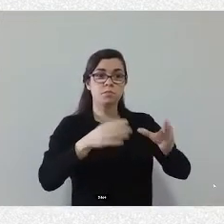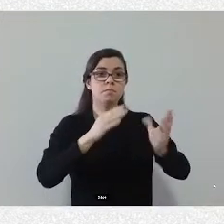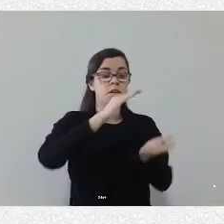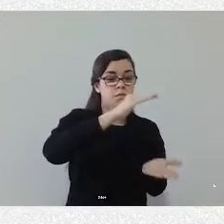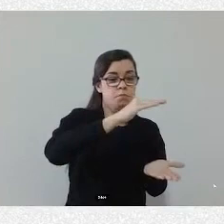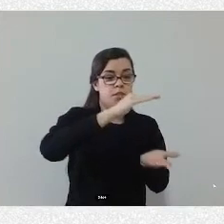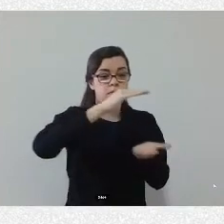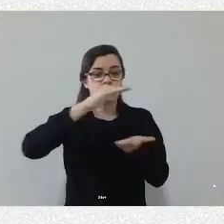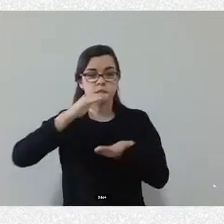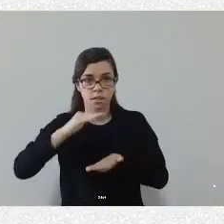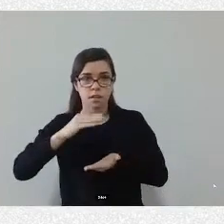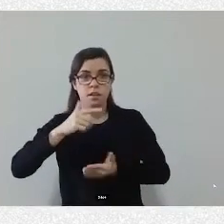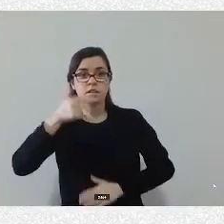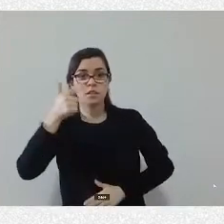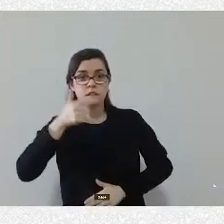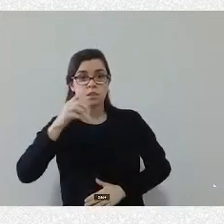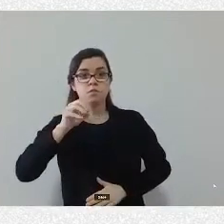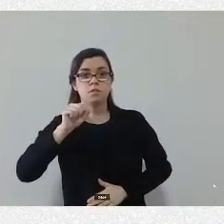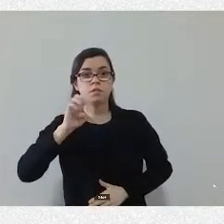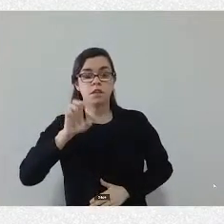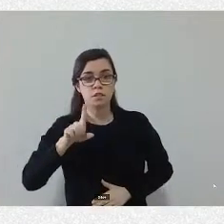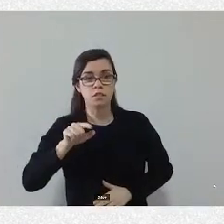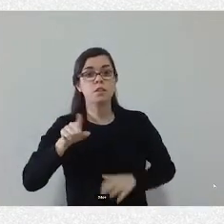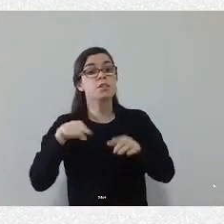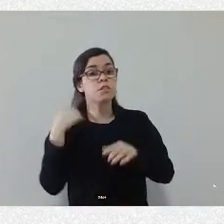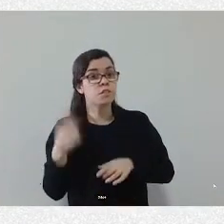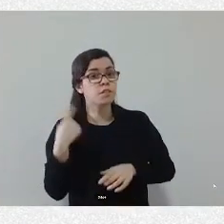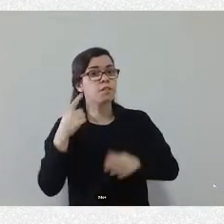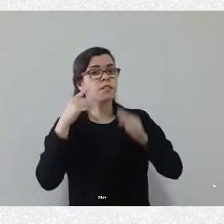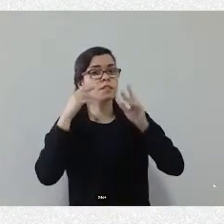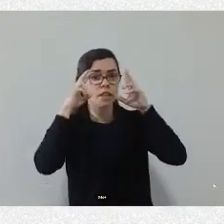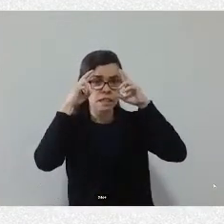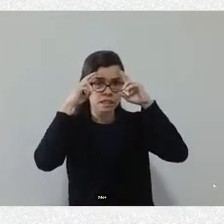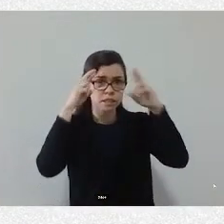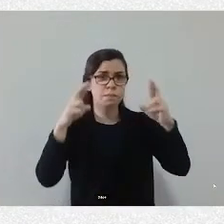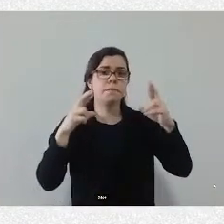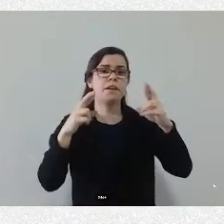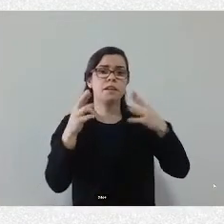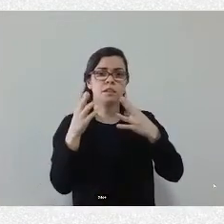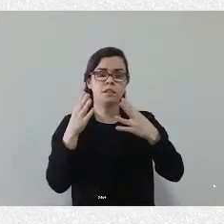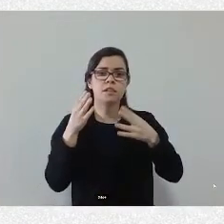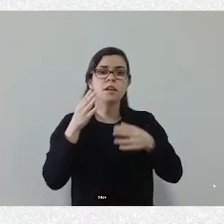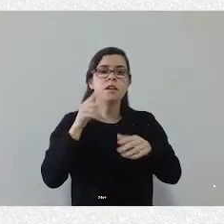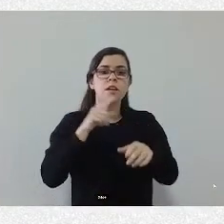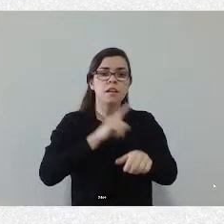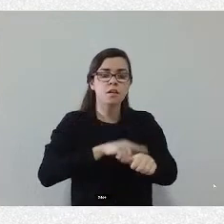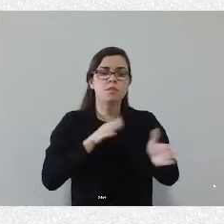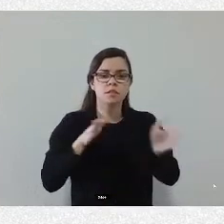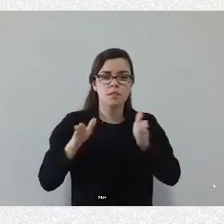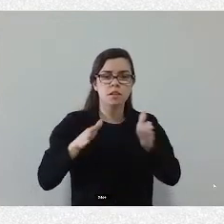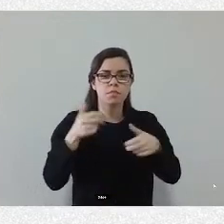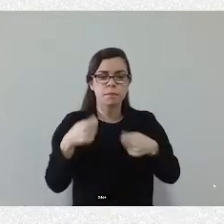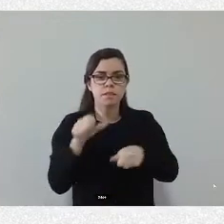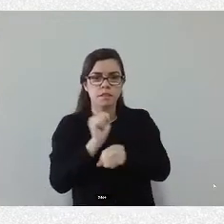então, esse intervalo preconizado pelo próprio Ministério da Saúde e pela fabricante.